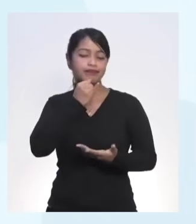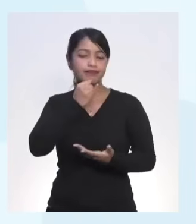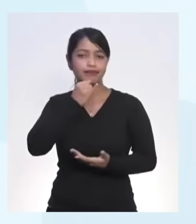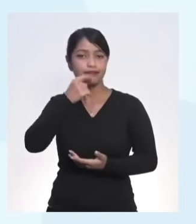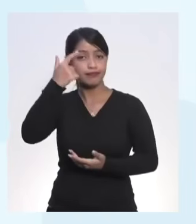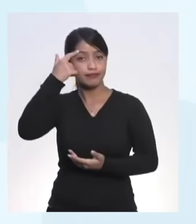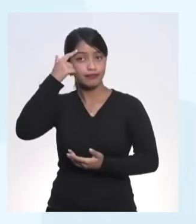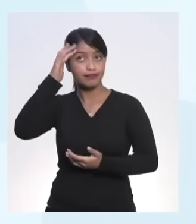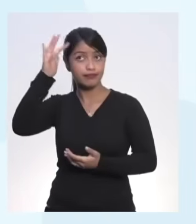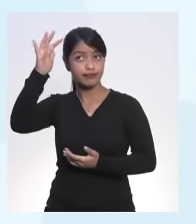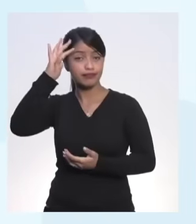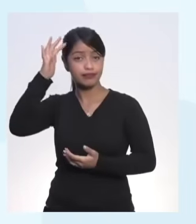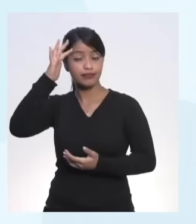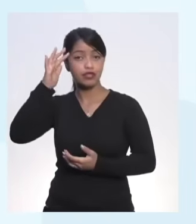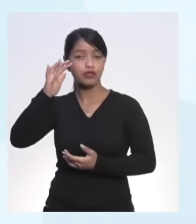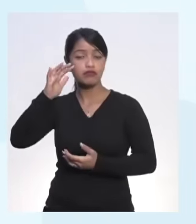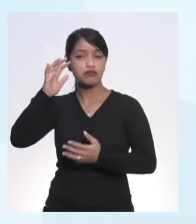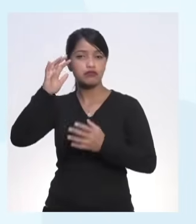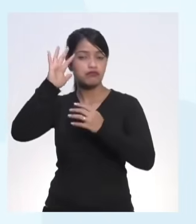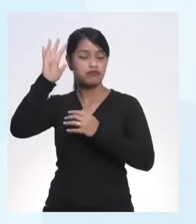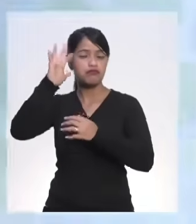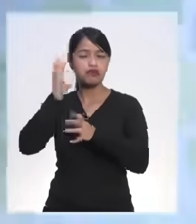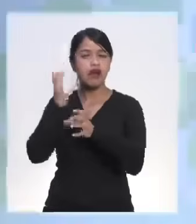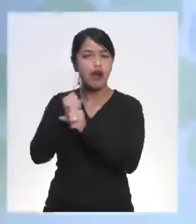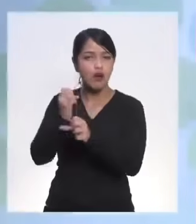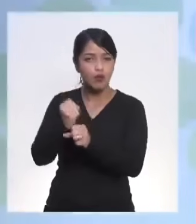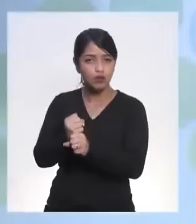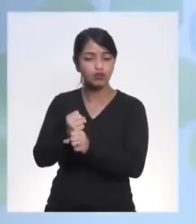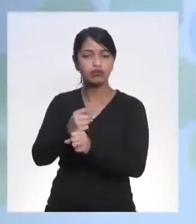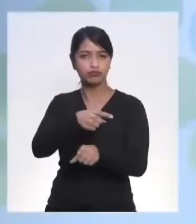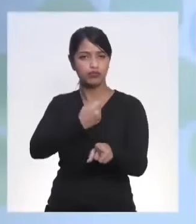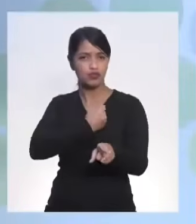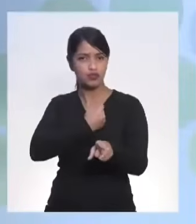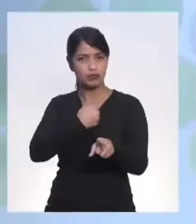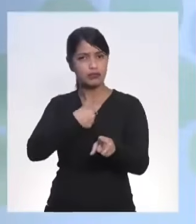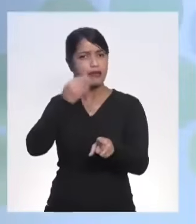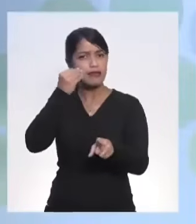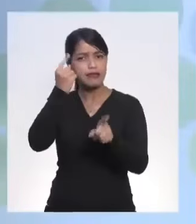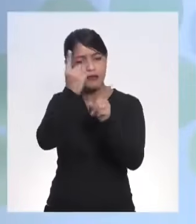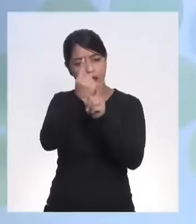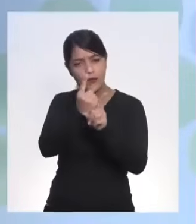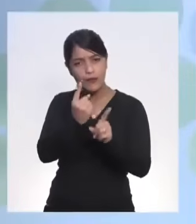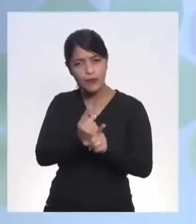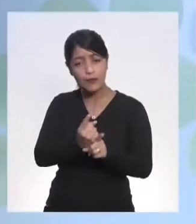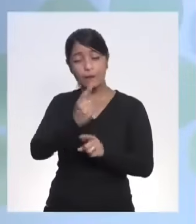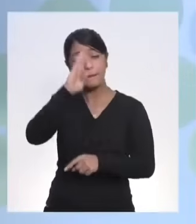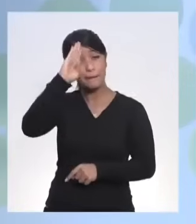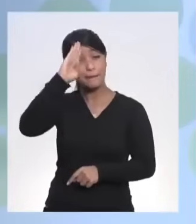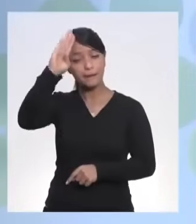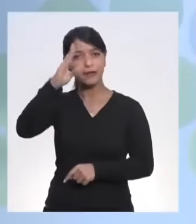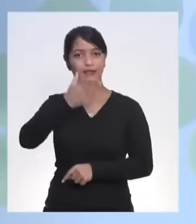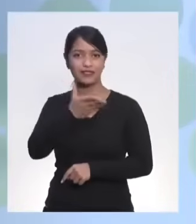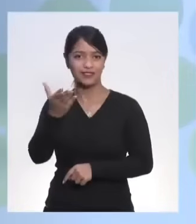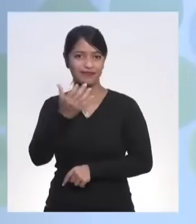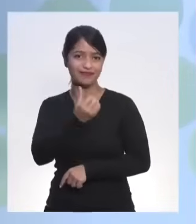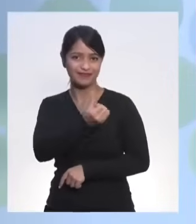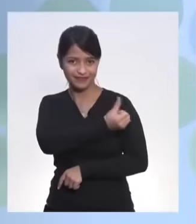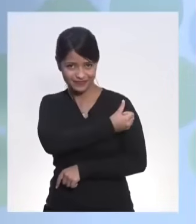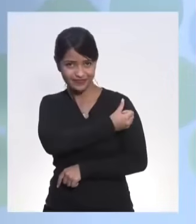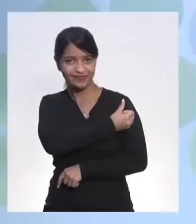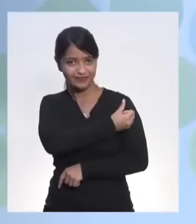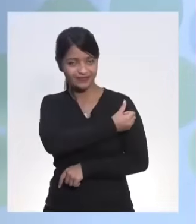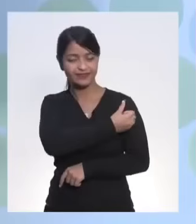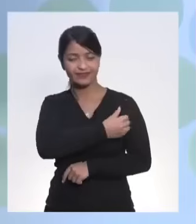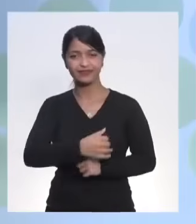de conseguir localizar esse número aí, principalmente o sexto ano, já tem muitas publicações, né? Muitas publicações de